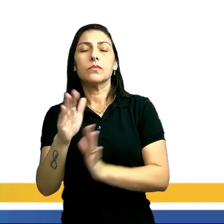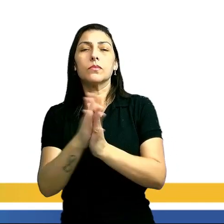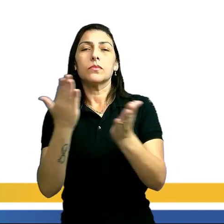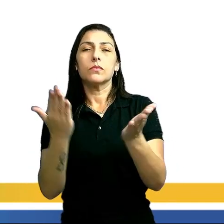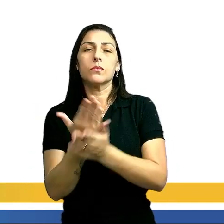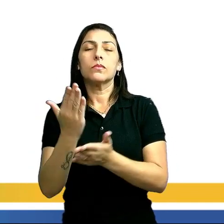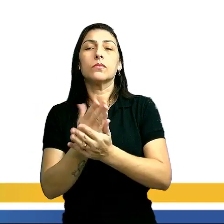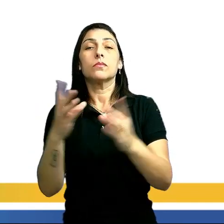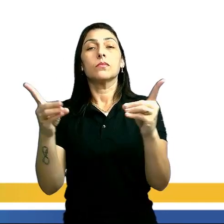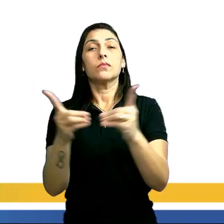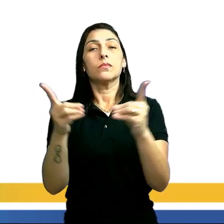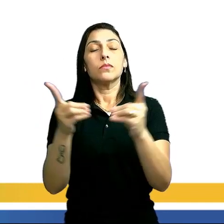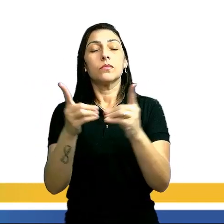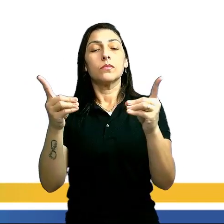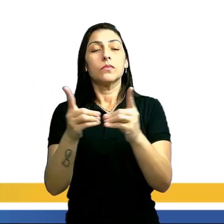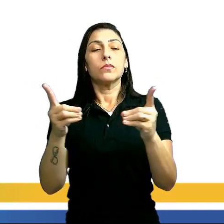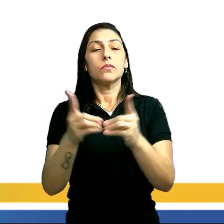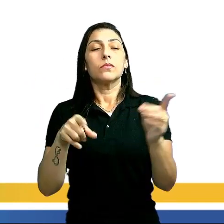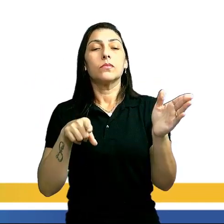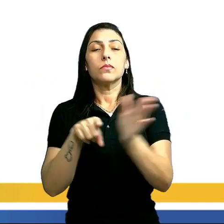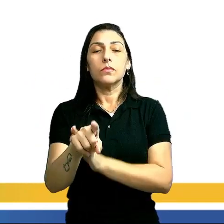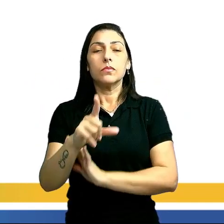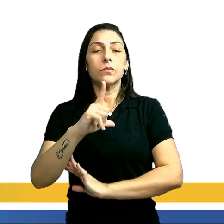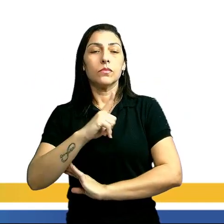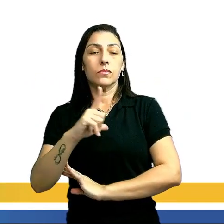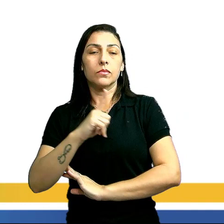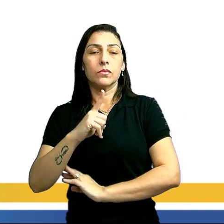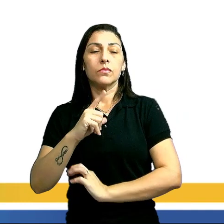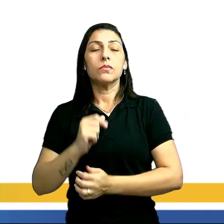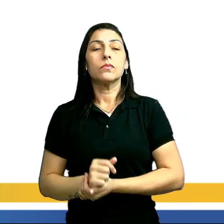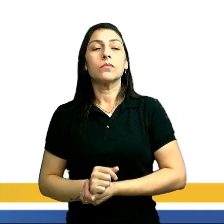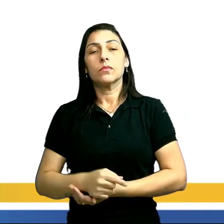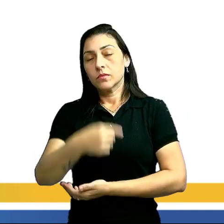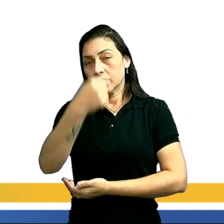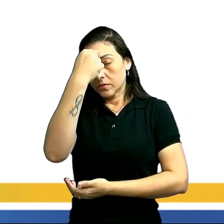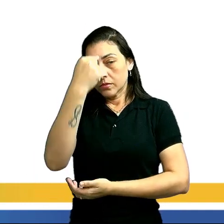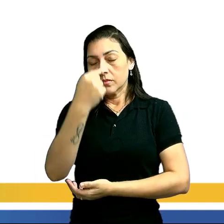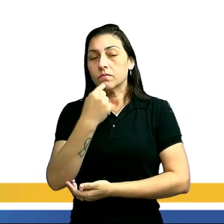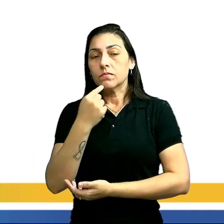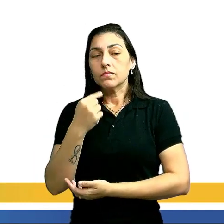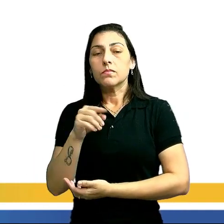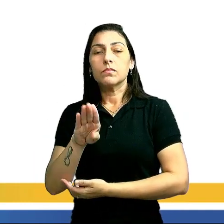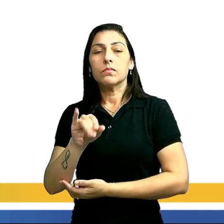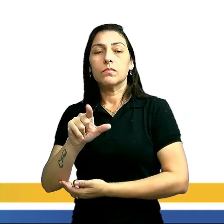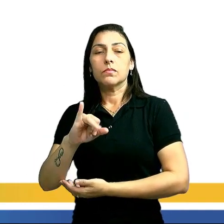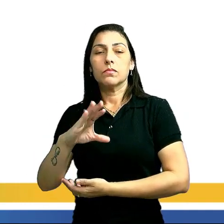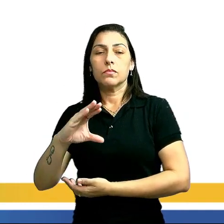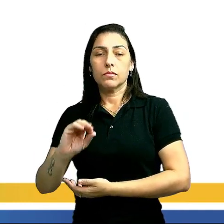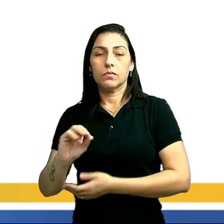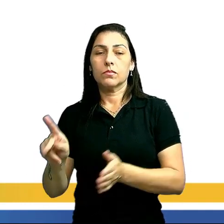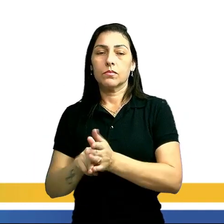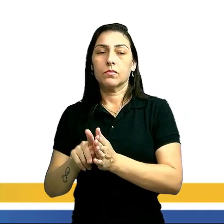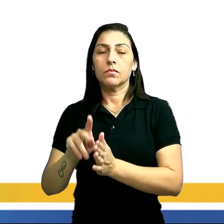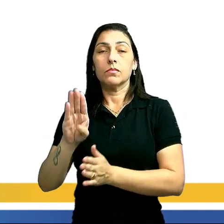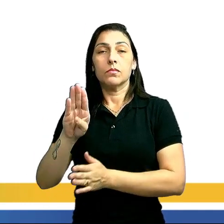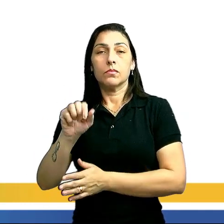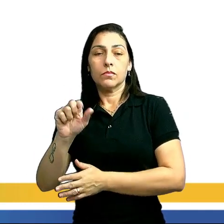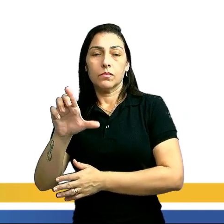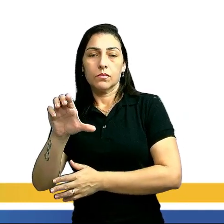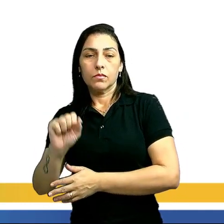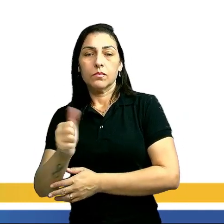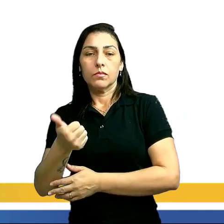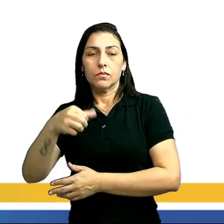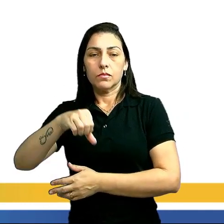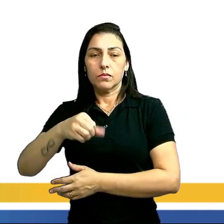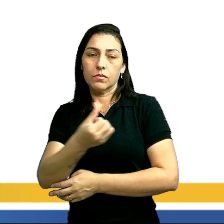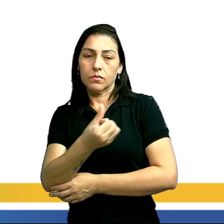livro didático, e nessa questão nós temos aí uma imagem, não é? O bicho de bolso,